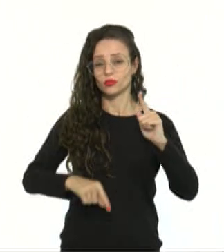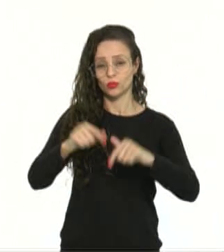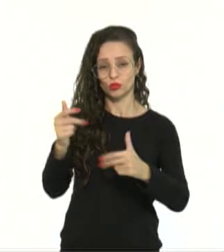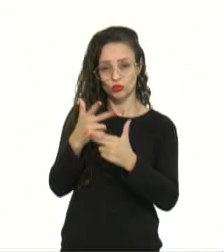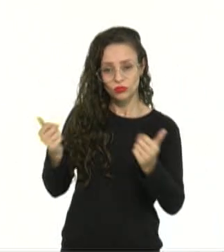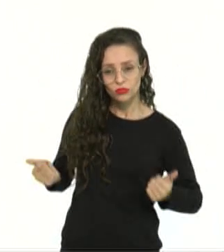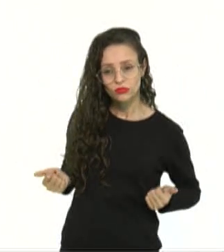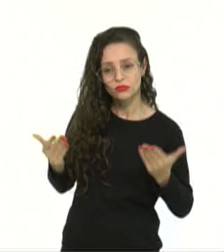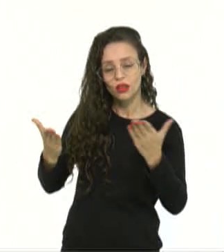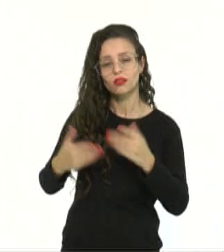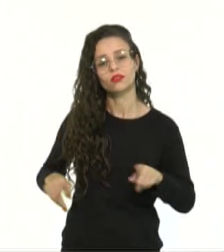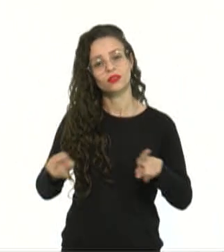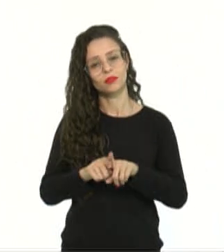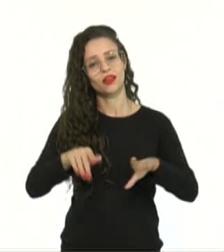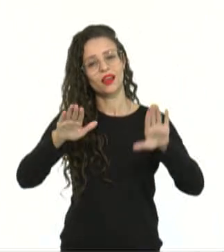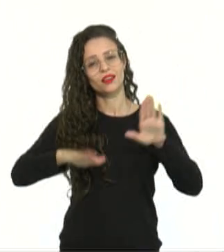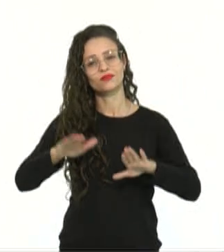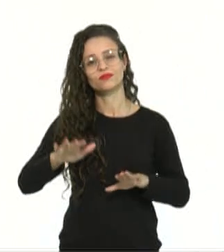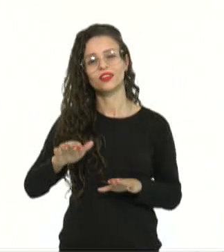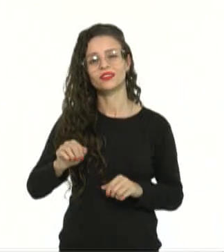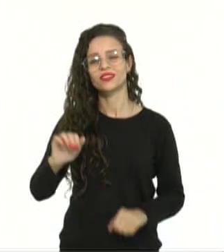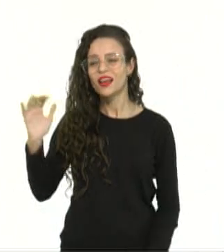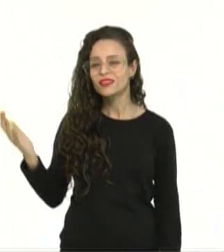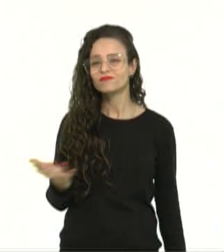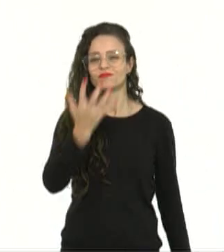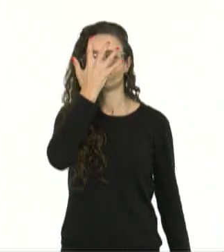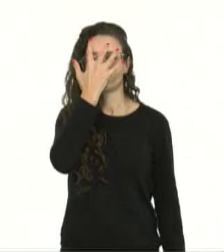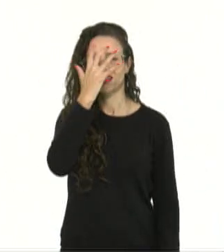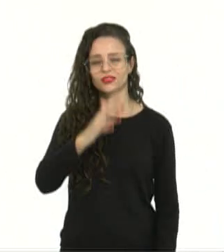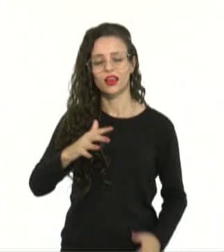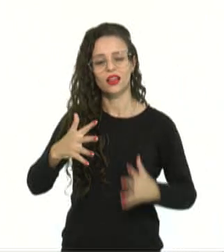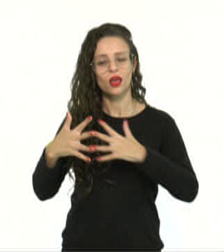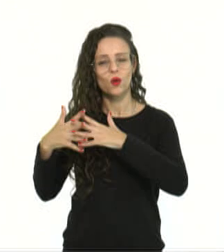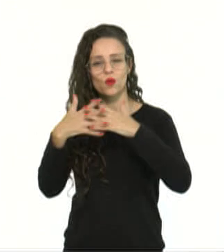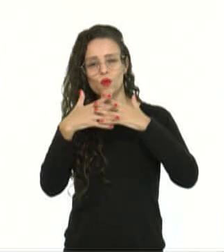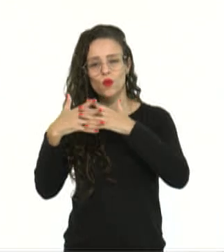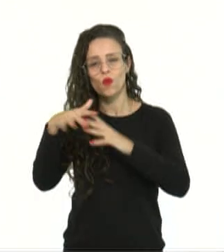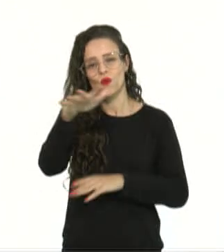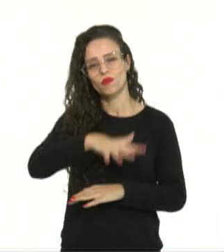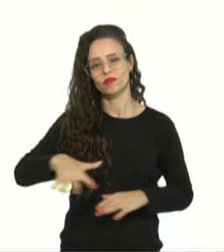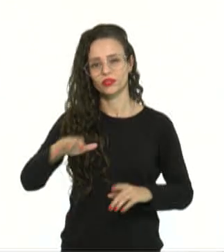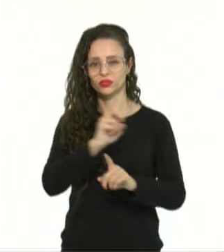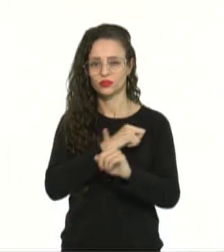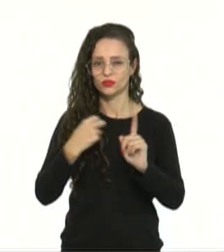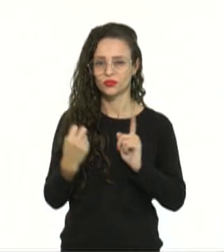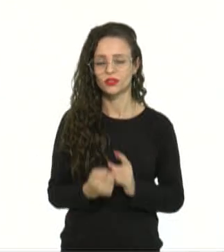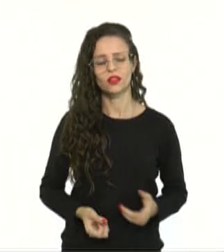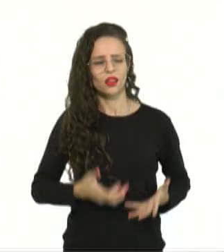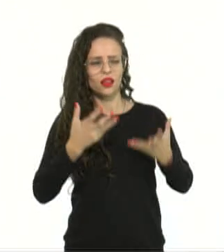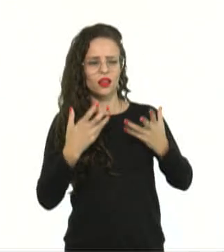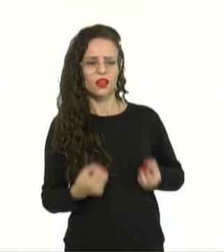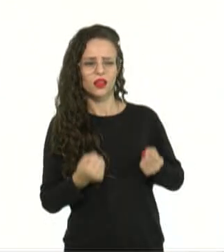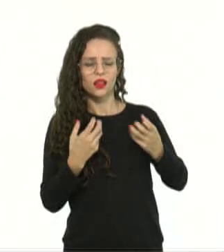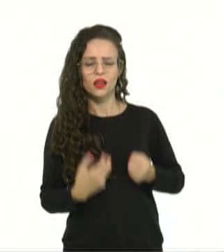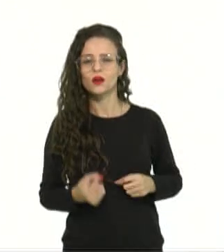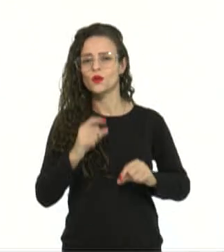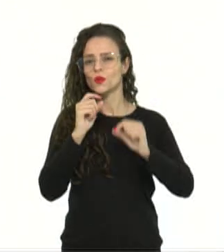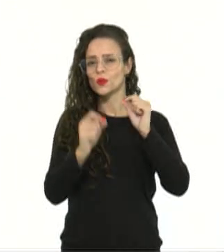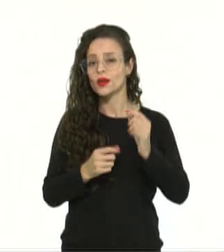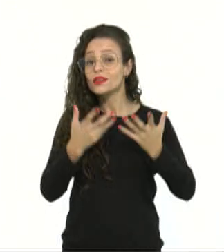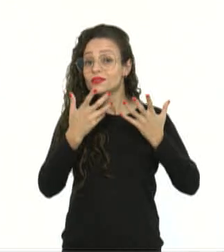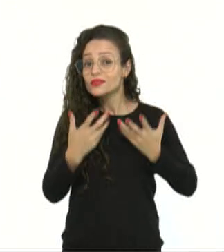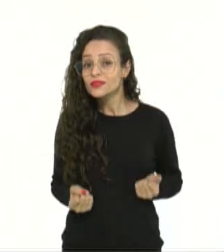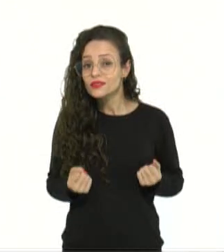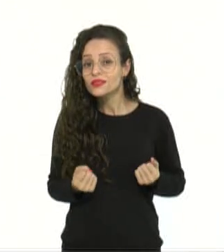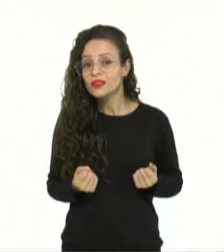indústria cultural muitas vezes mascara os conflitos existentes na sociedade. O conformismo refere-se à